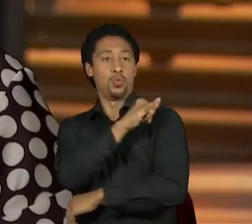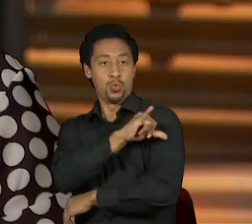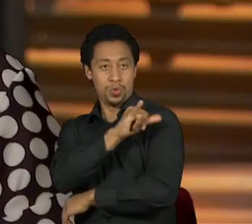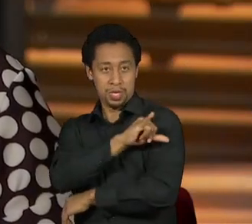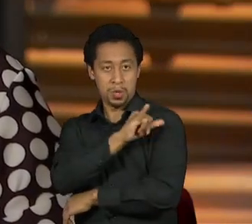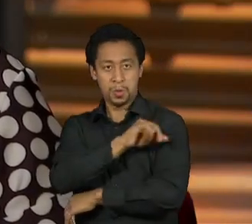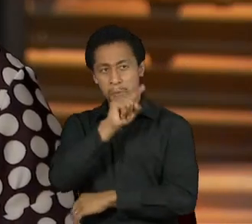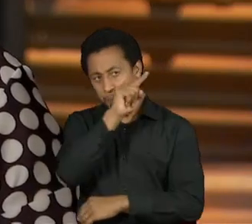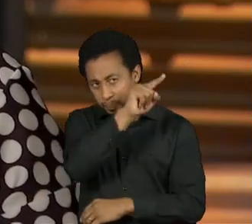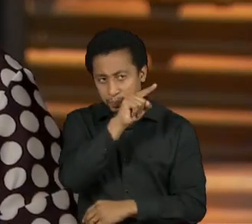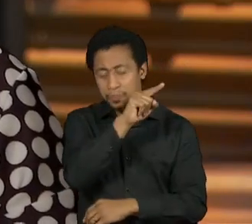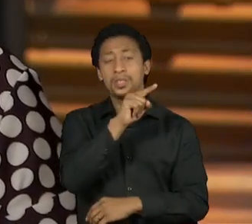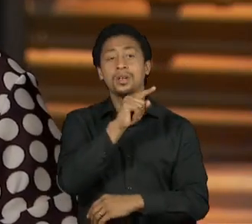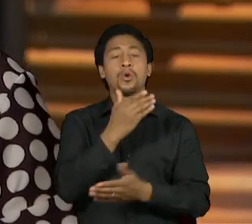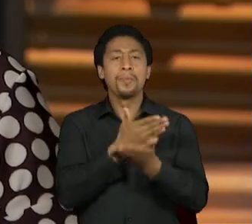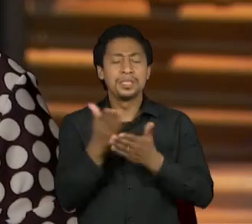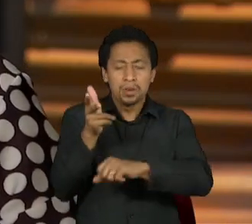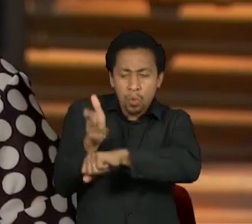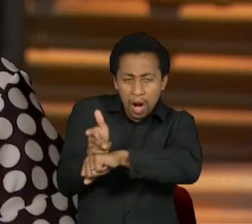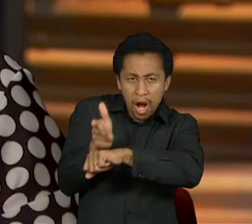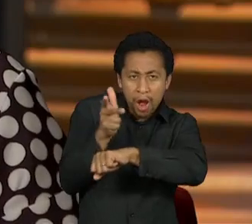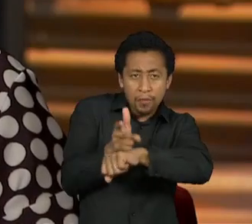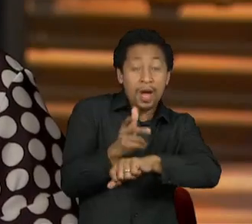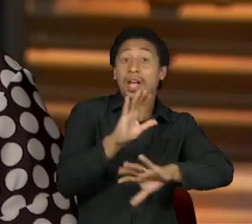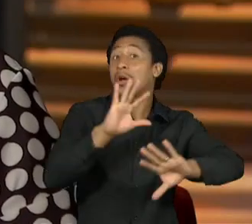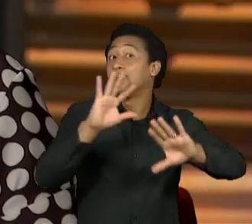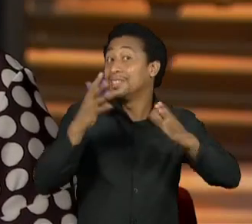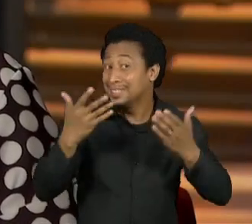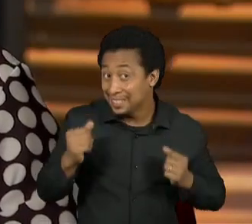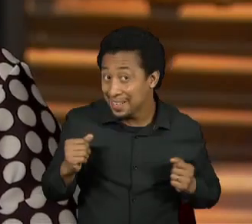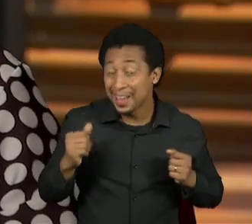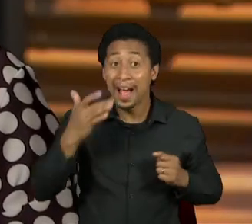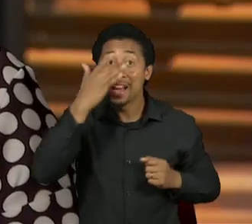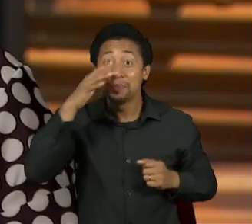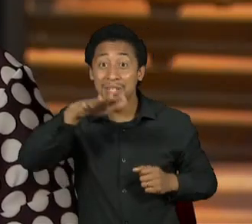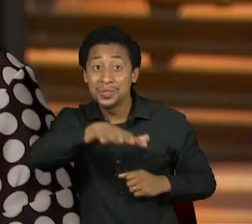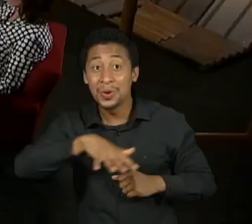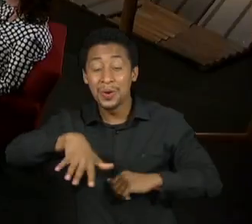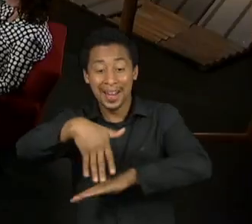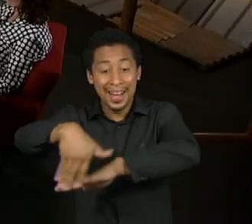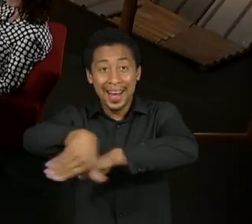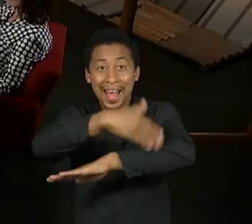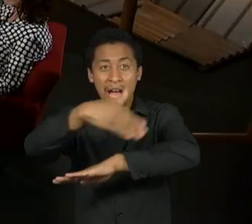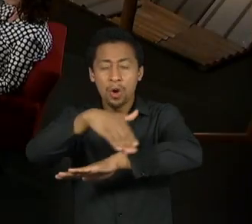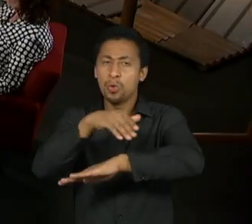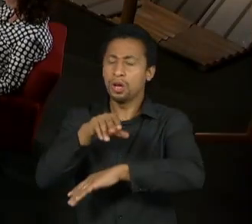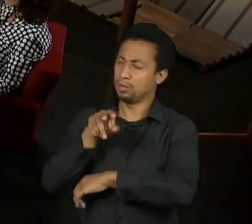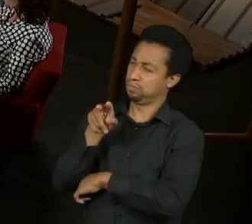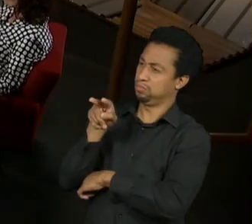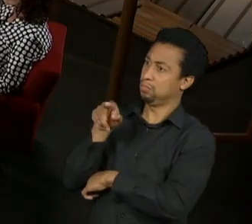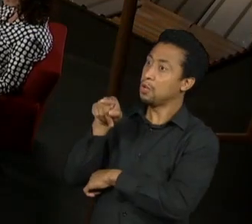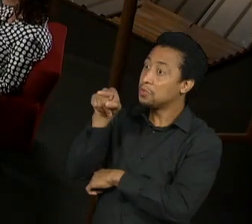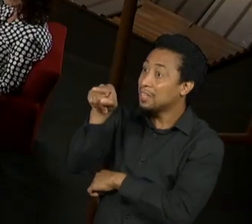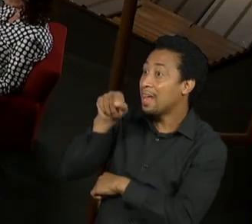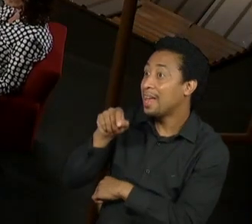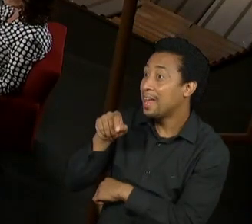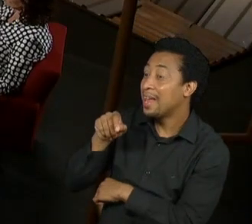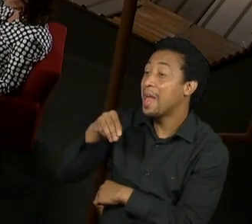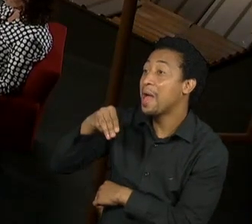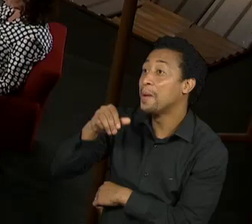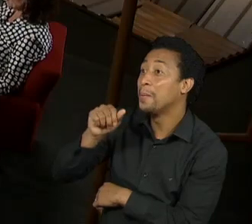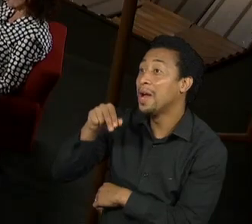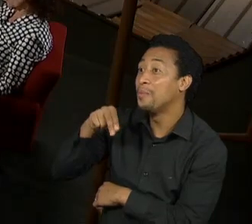chamadas da novela o povo na rua já chamava de uma música foi refringente que que é isso então a gente fica até um pouco